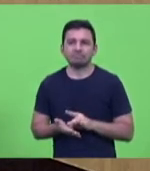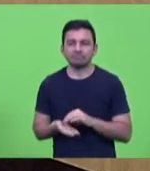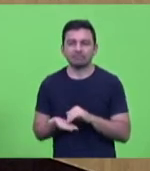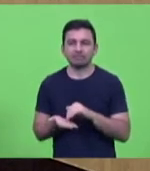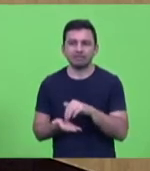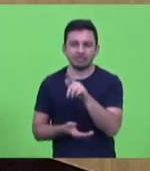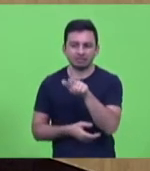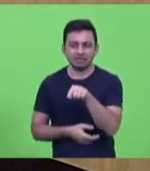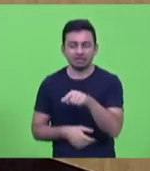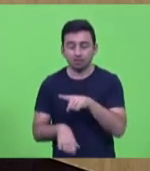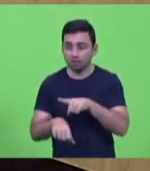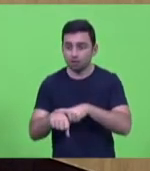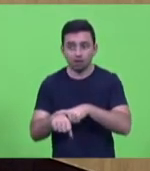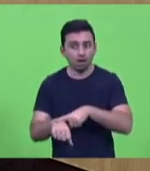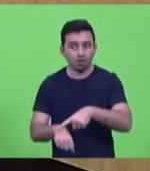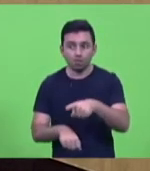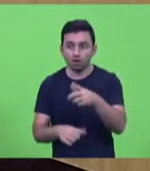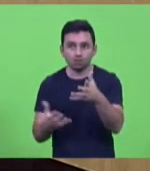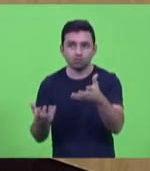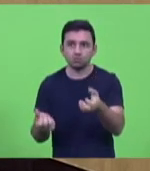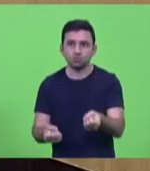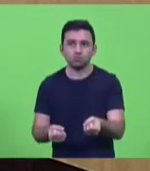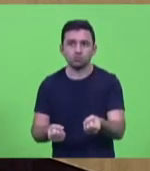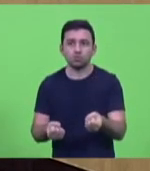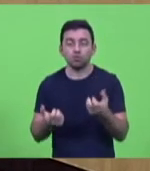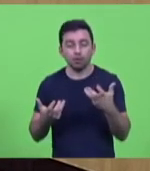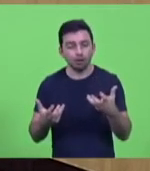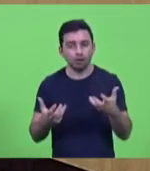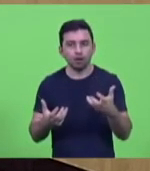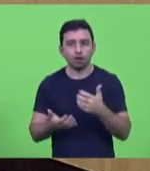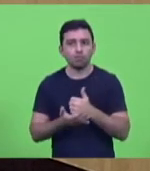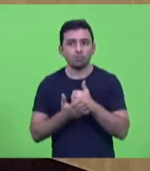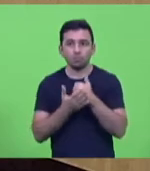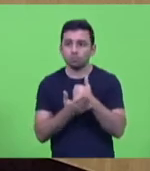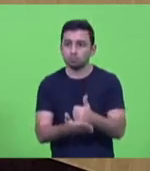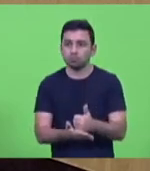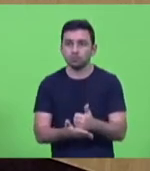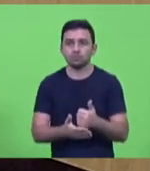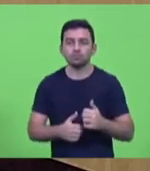ele já aceitou o pleito e vai trabalhar para que isso saia o mais rápido possível.